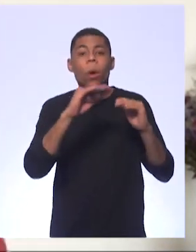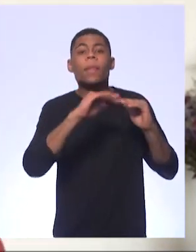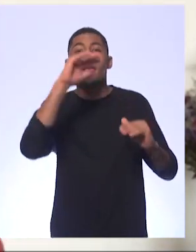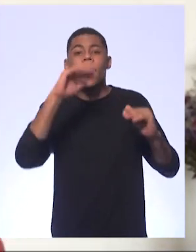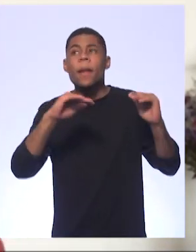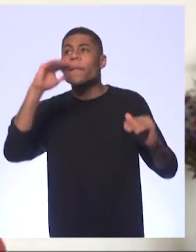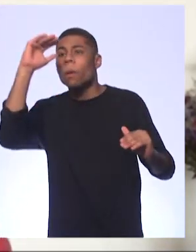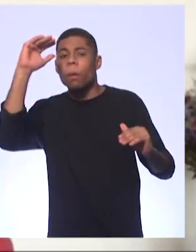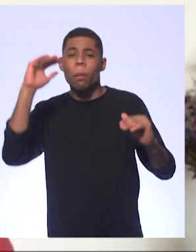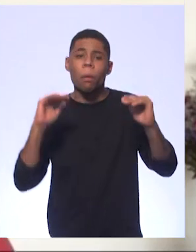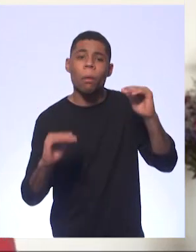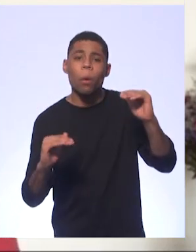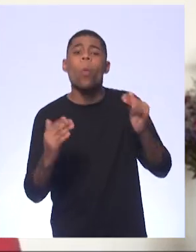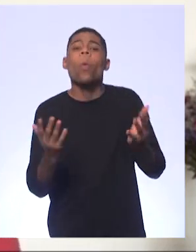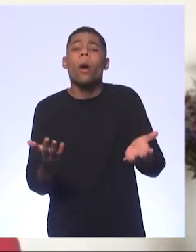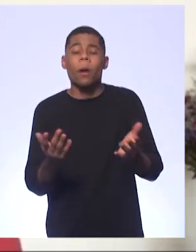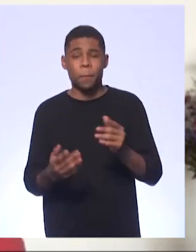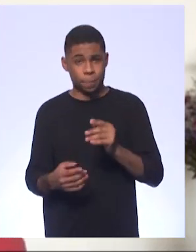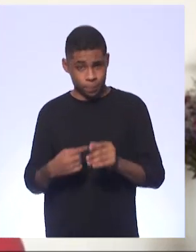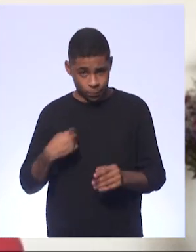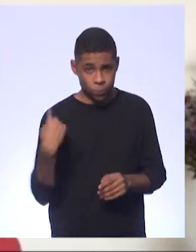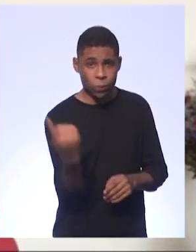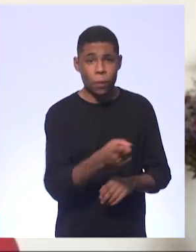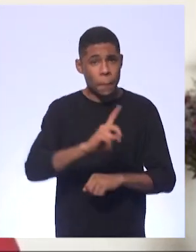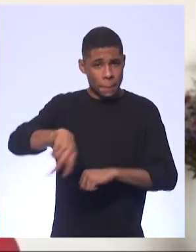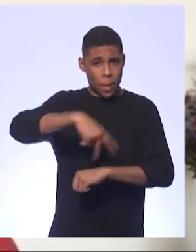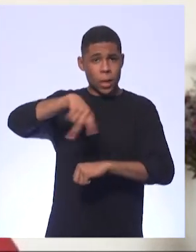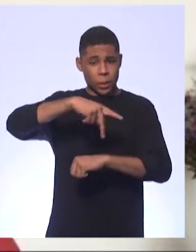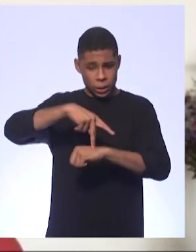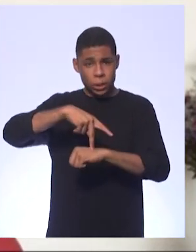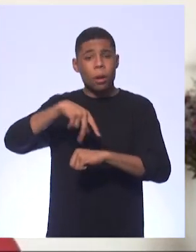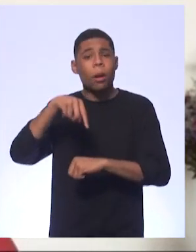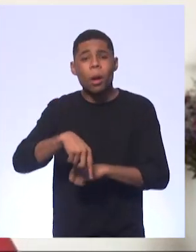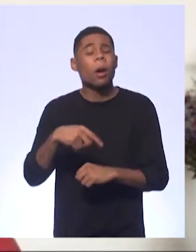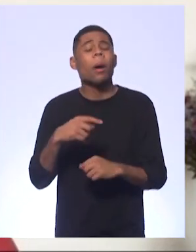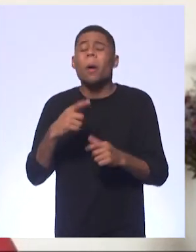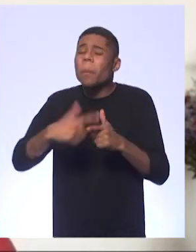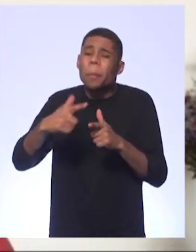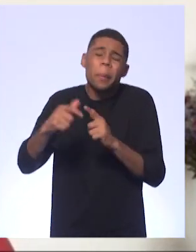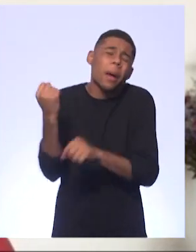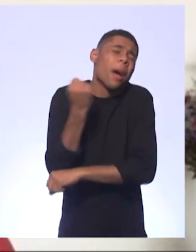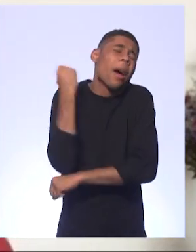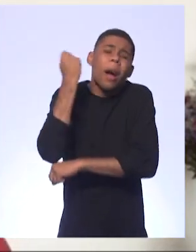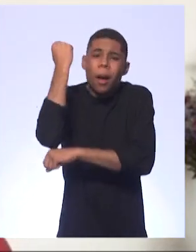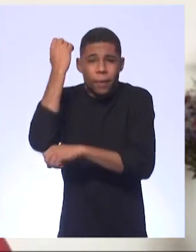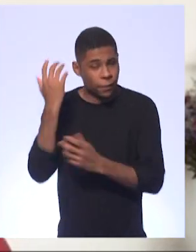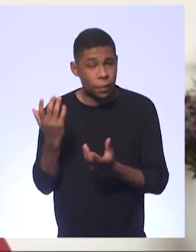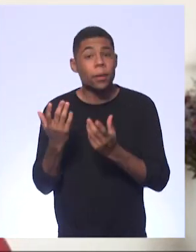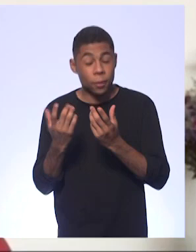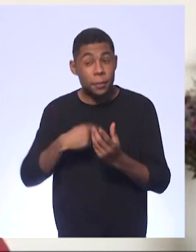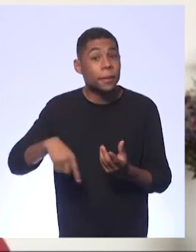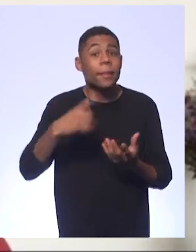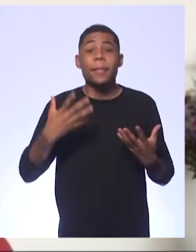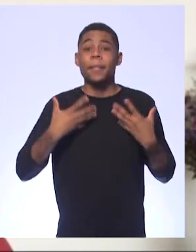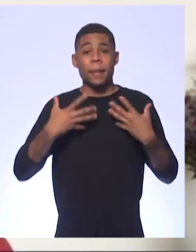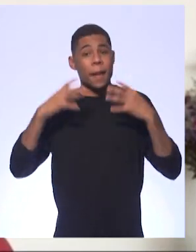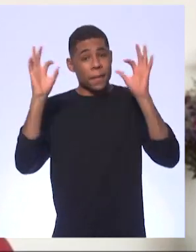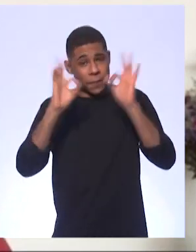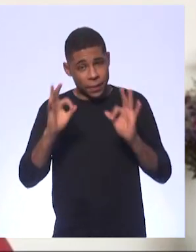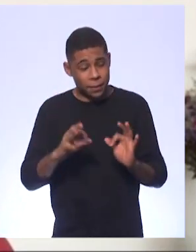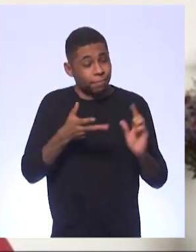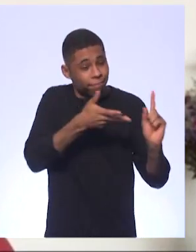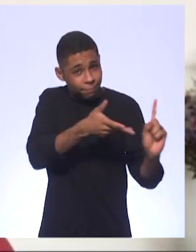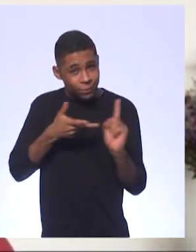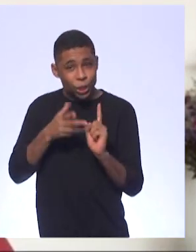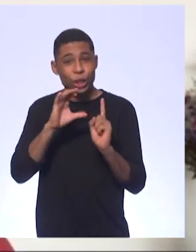como país, nós temos um problema grave. Então, com muita alegria, muito feliz por você ter aceito o